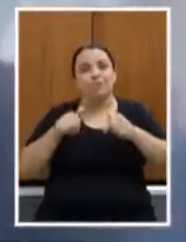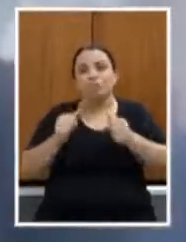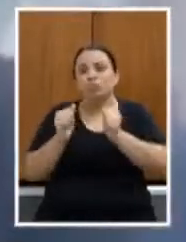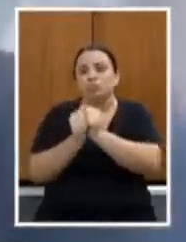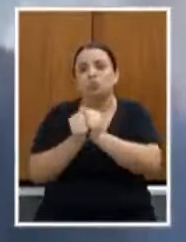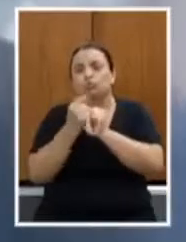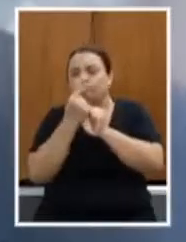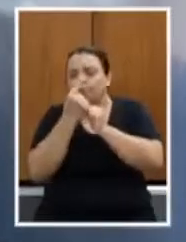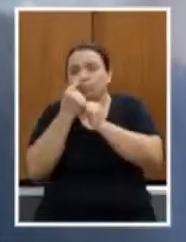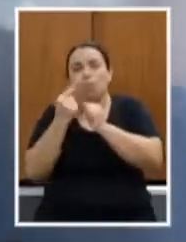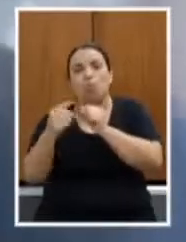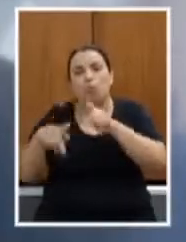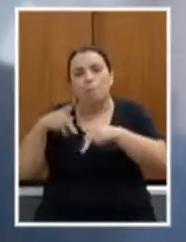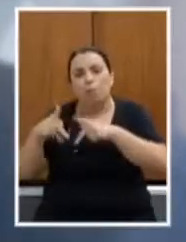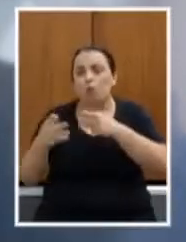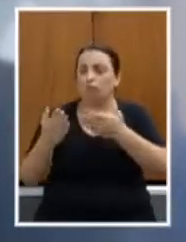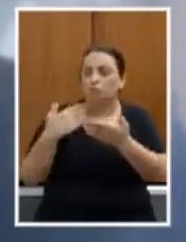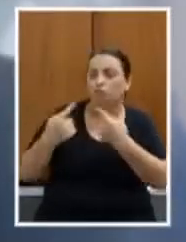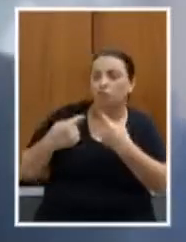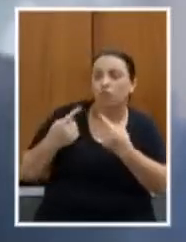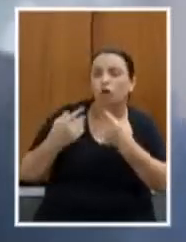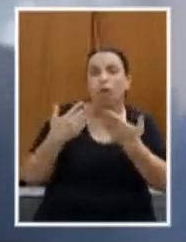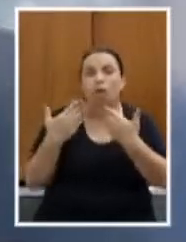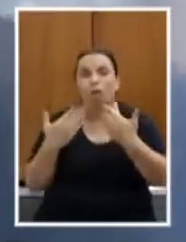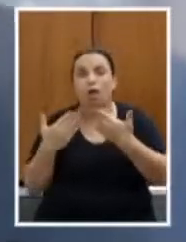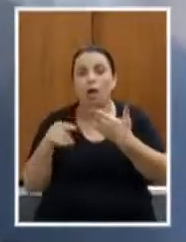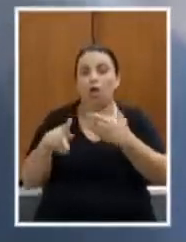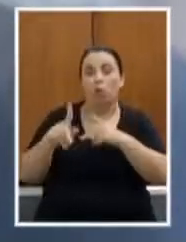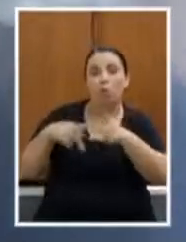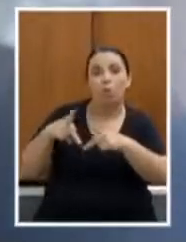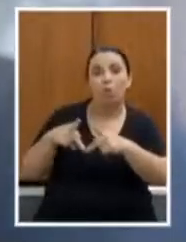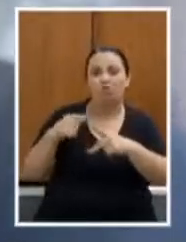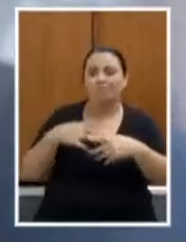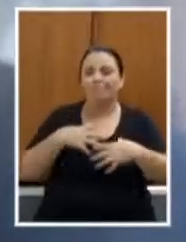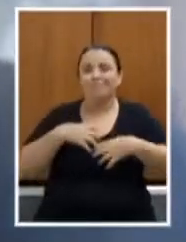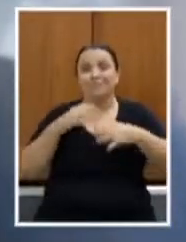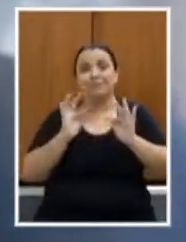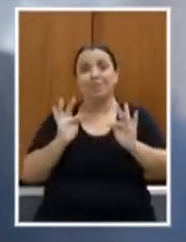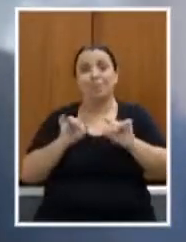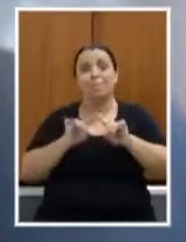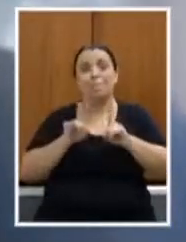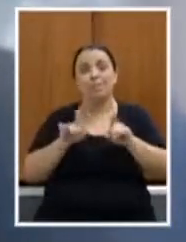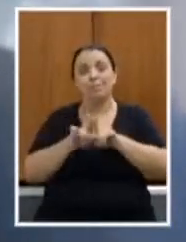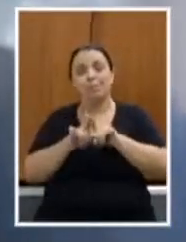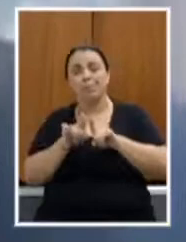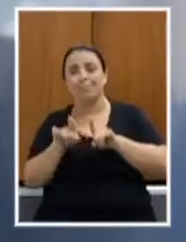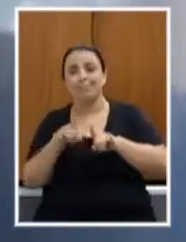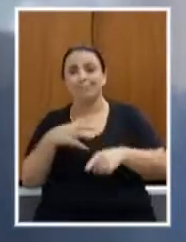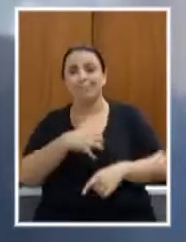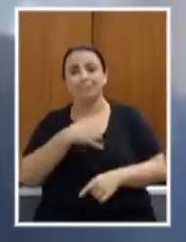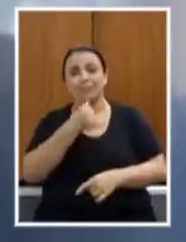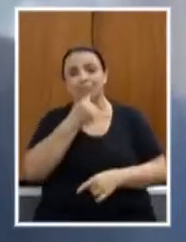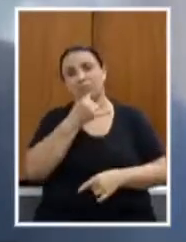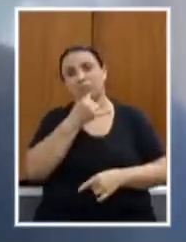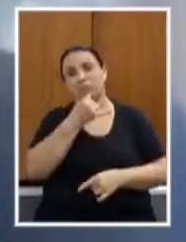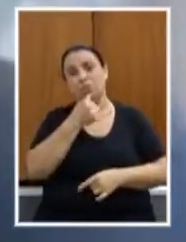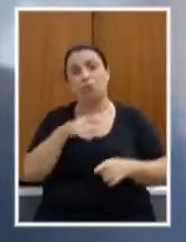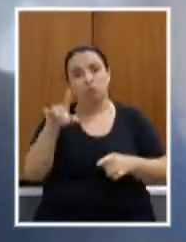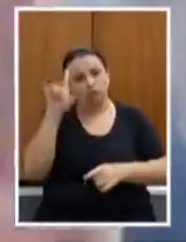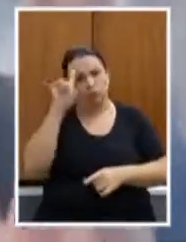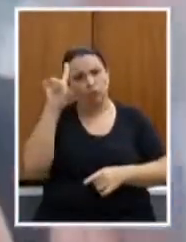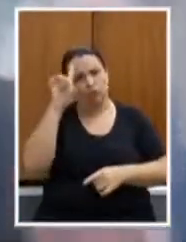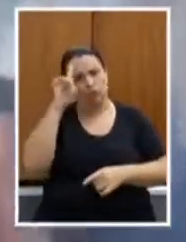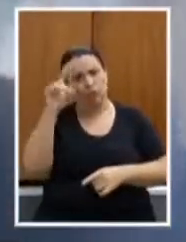é algo que me encanta. Mas nos deixa muito triste também. As pessoas cobram no dia a dia. Então,